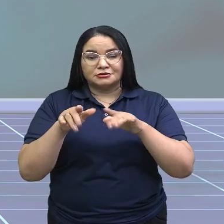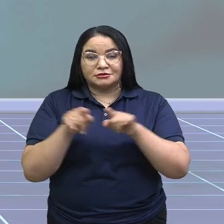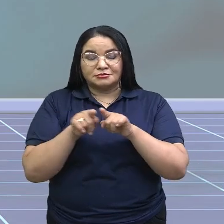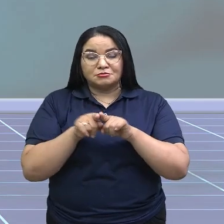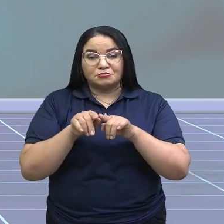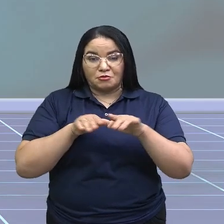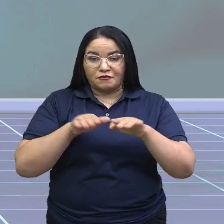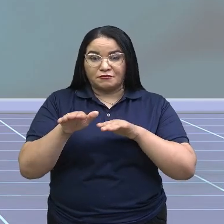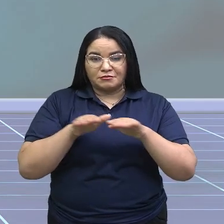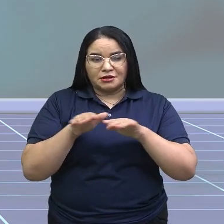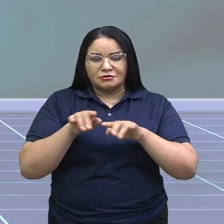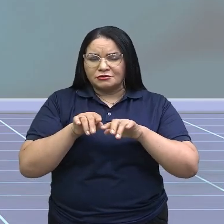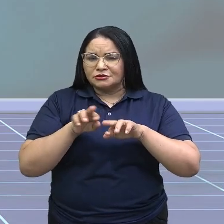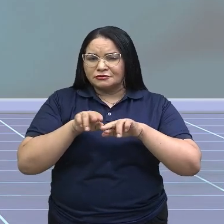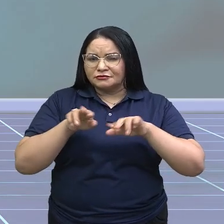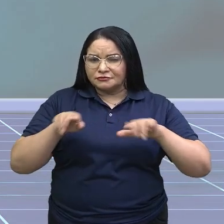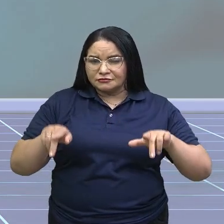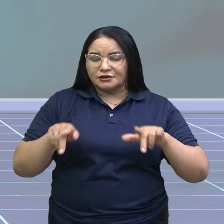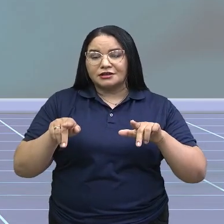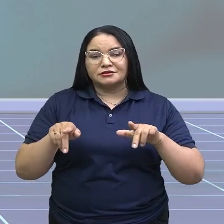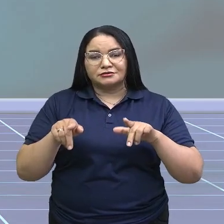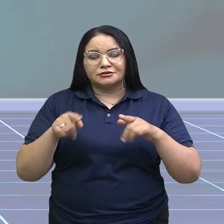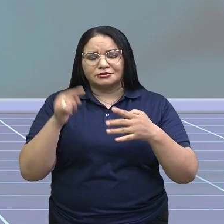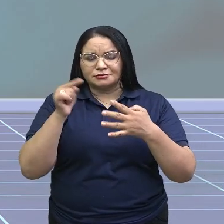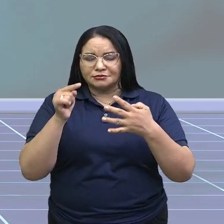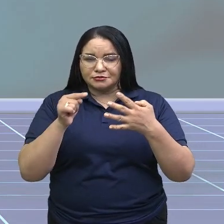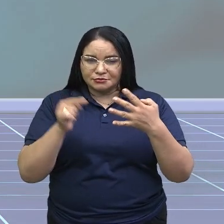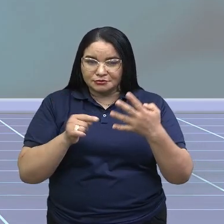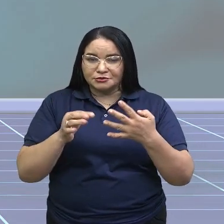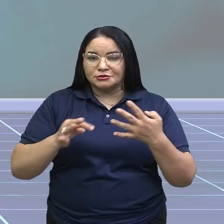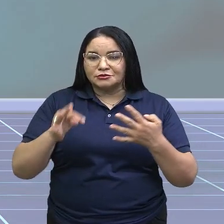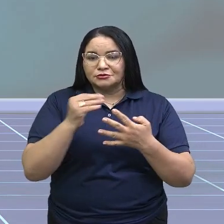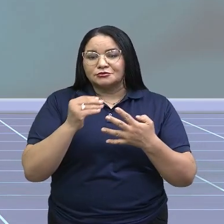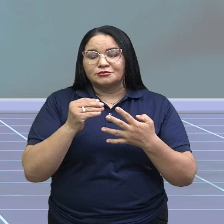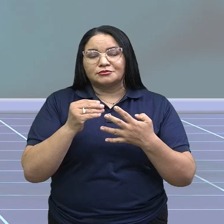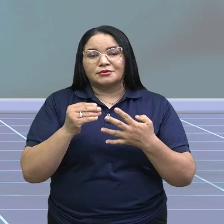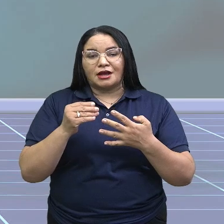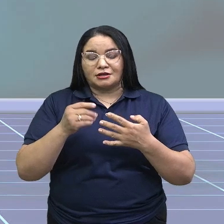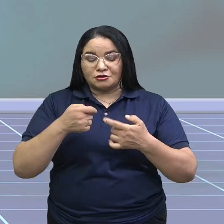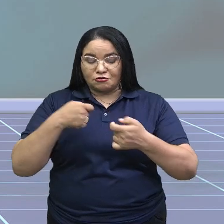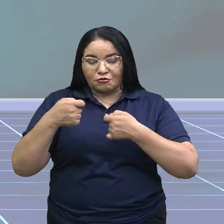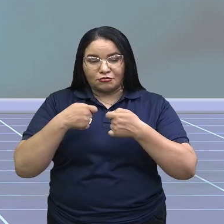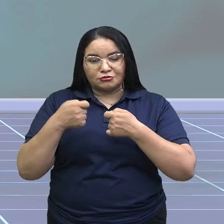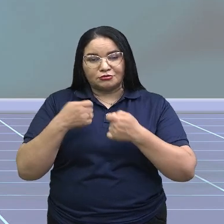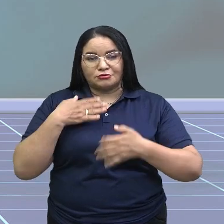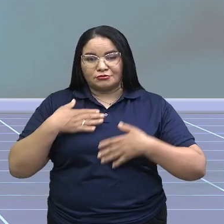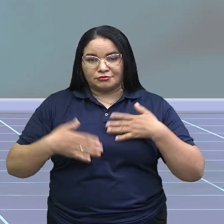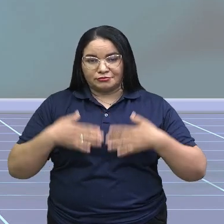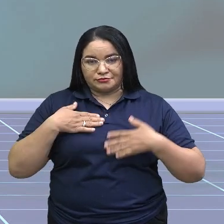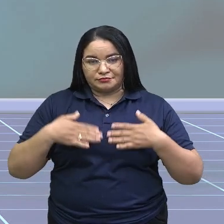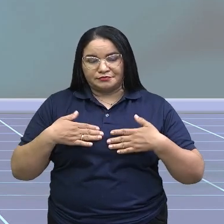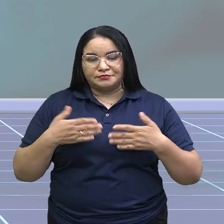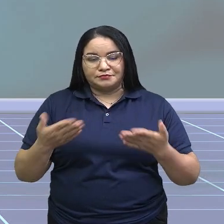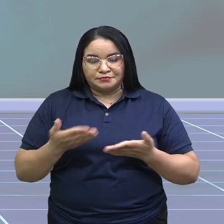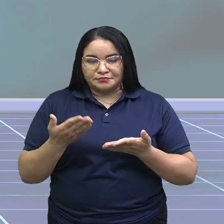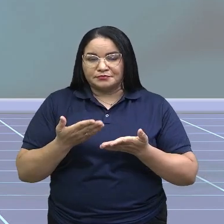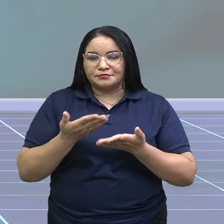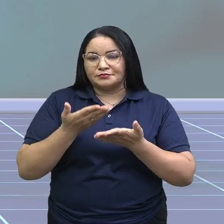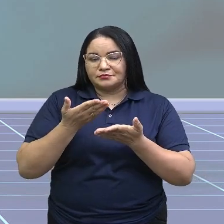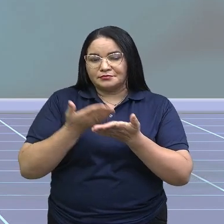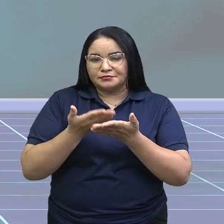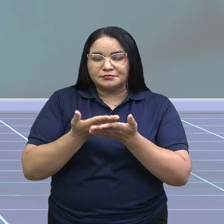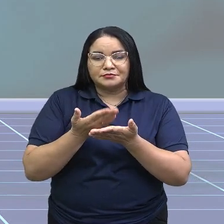corpo realiza, é ele que vai comandar ali todo o organismo do indivíduo, né? Então aqui a gente inicia a aula com